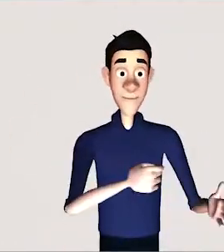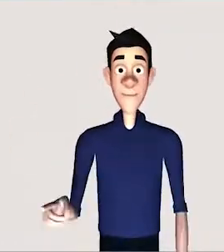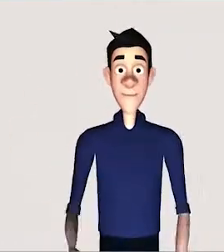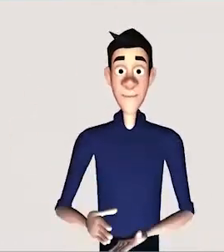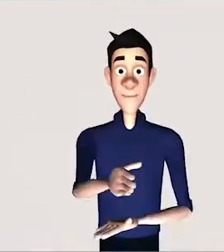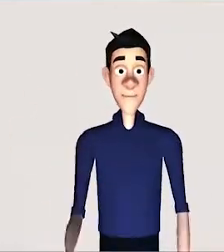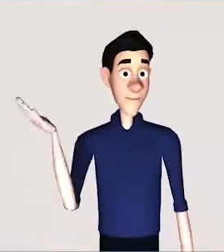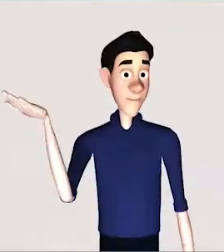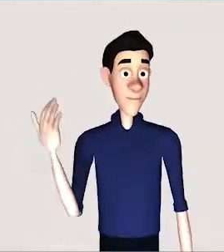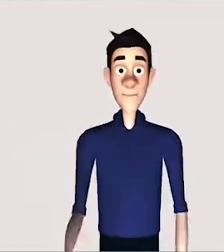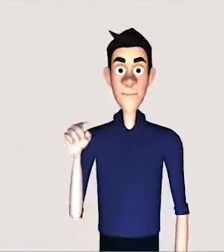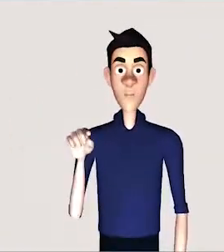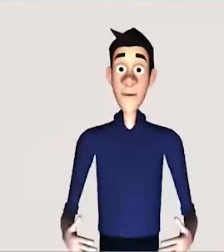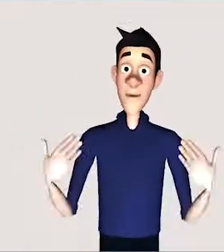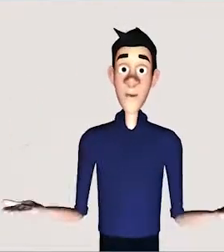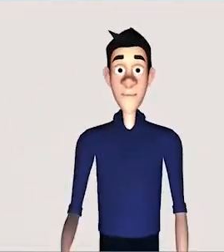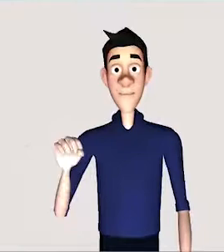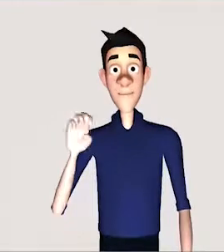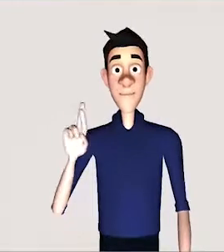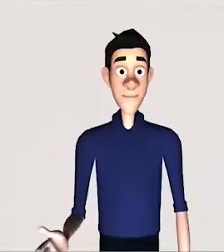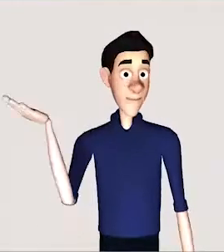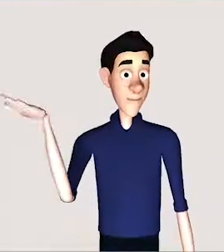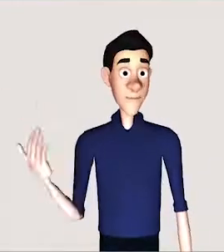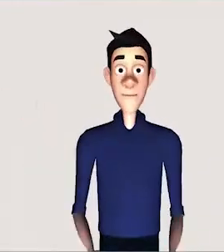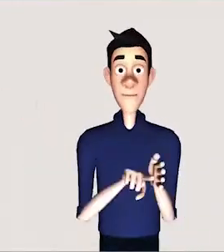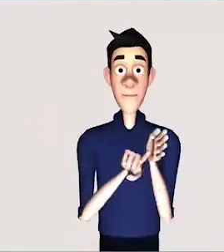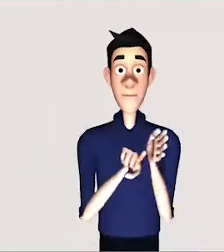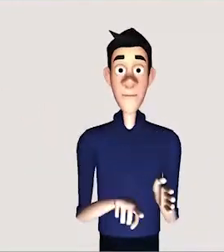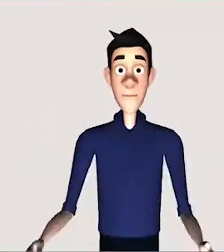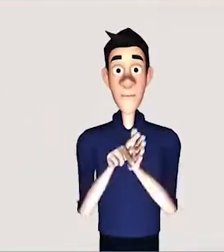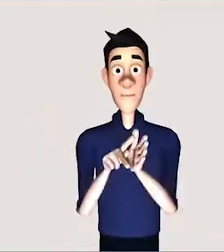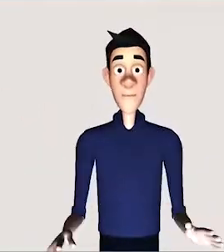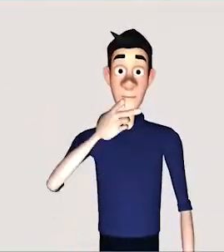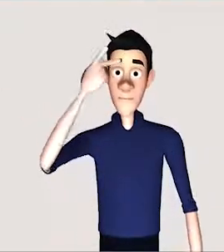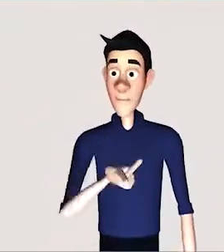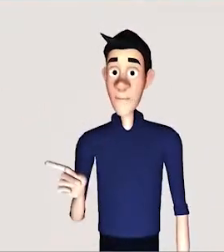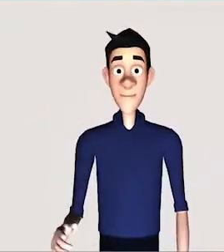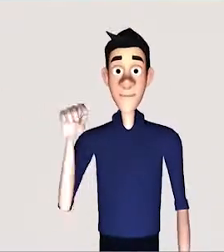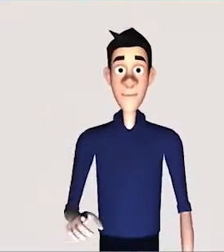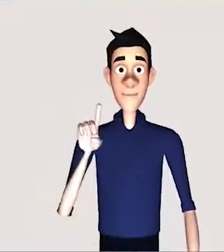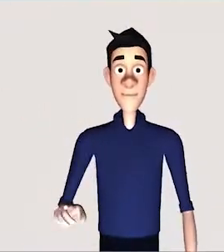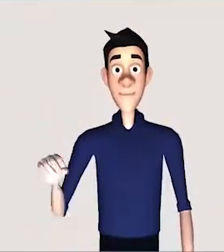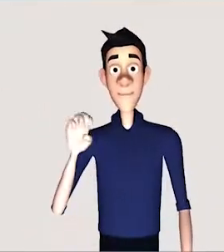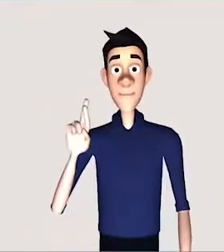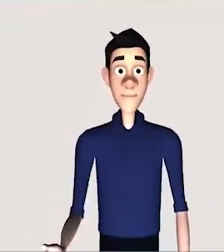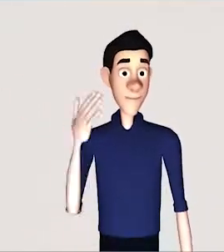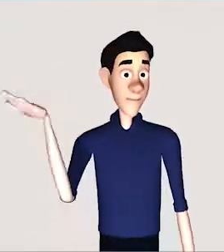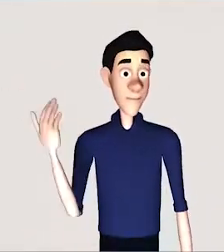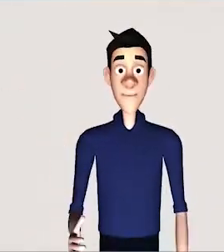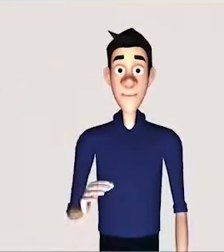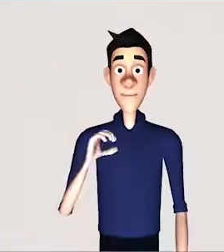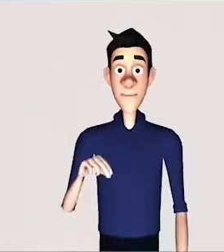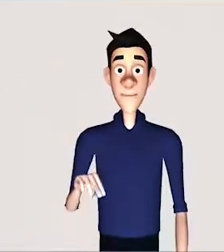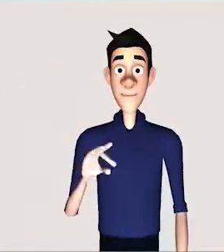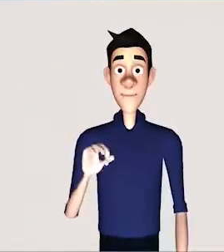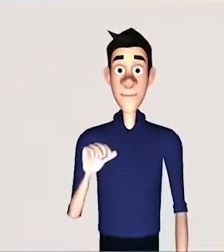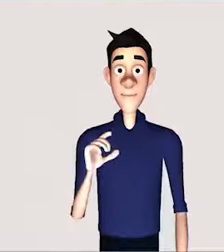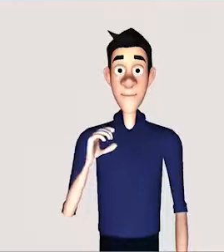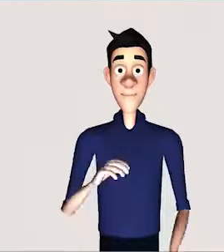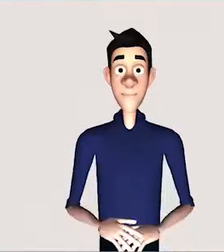Outro ponto importante na contagem é que não pode ter período com um fluxo tão grande de visitação que você não consiga